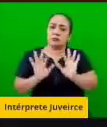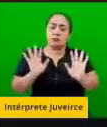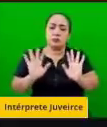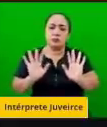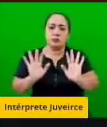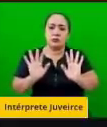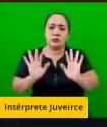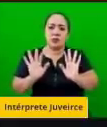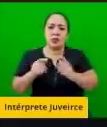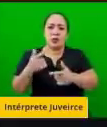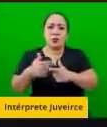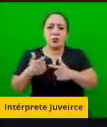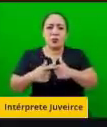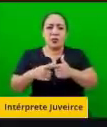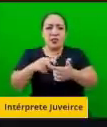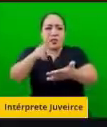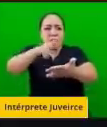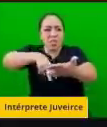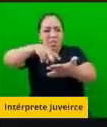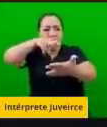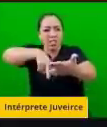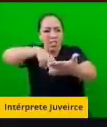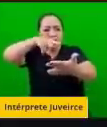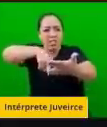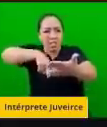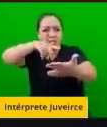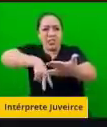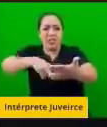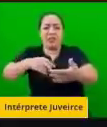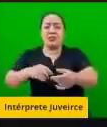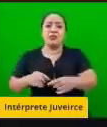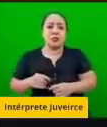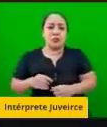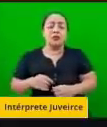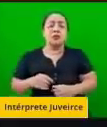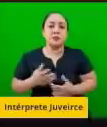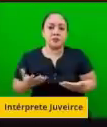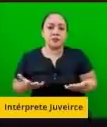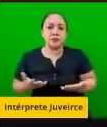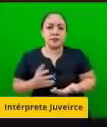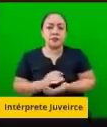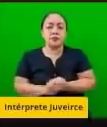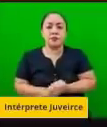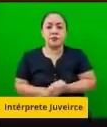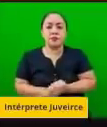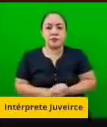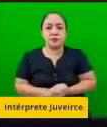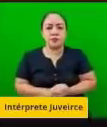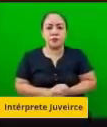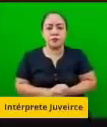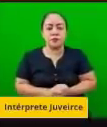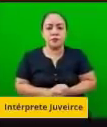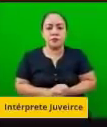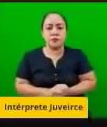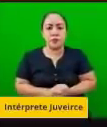de leitura para ser resolvido essa atividade. Pode passar.